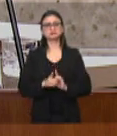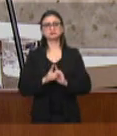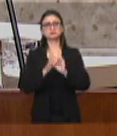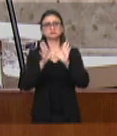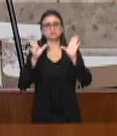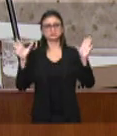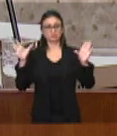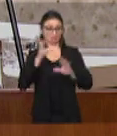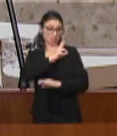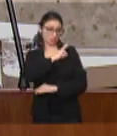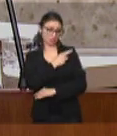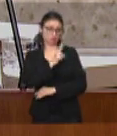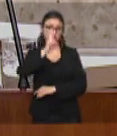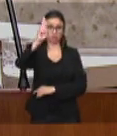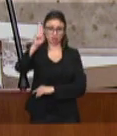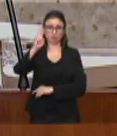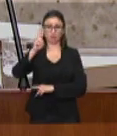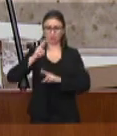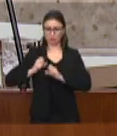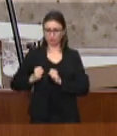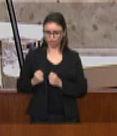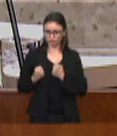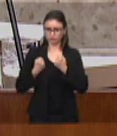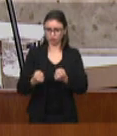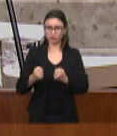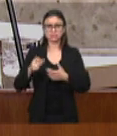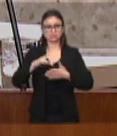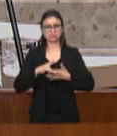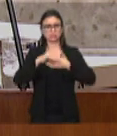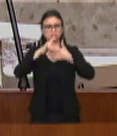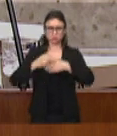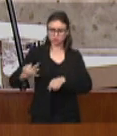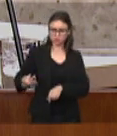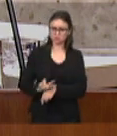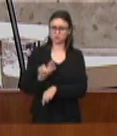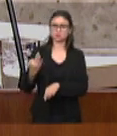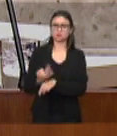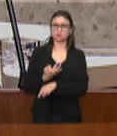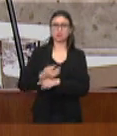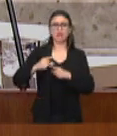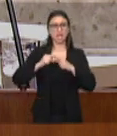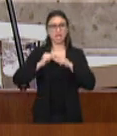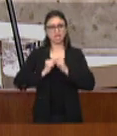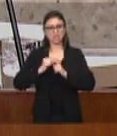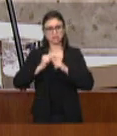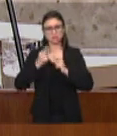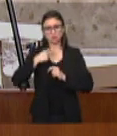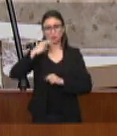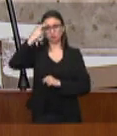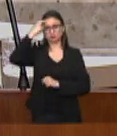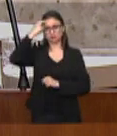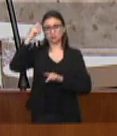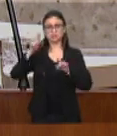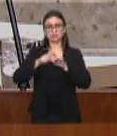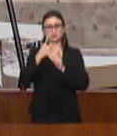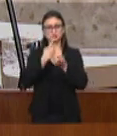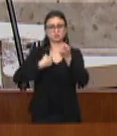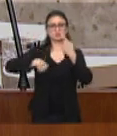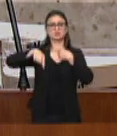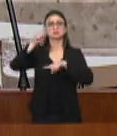inclusive religiosa, à força, à liderança, à resistência, à resiliência, à cultura e à superação